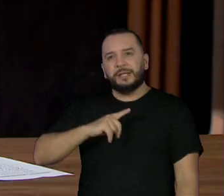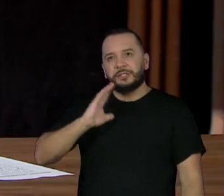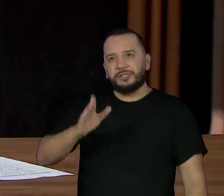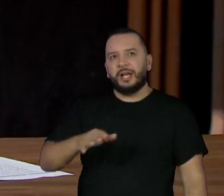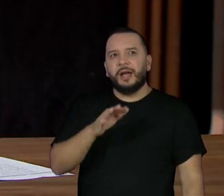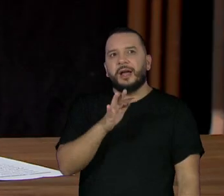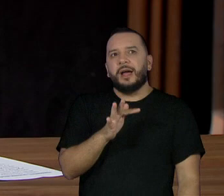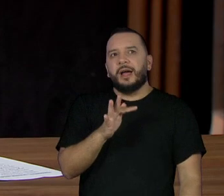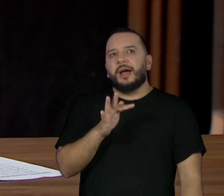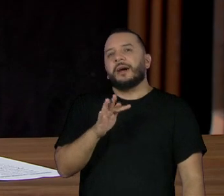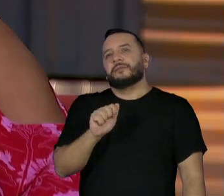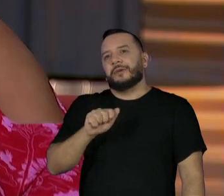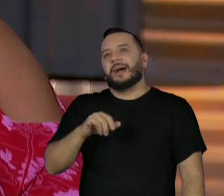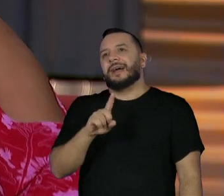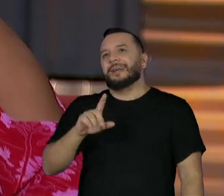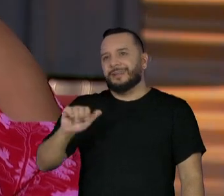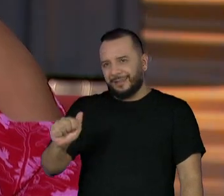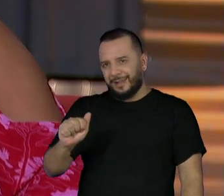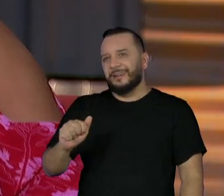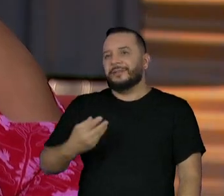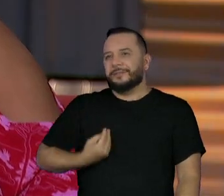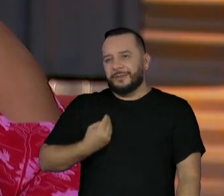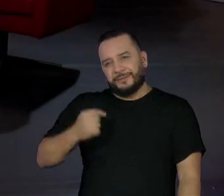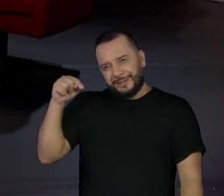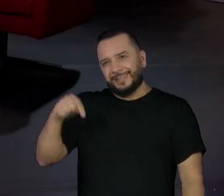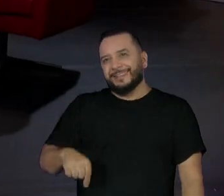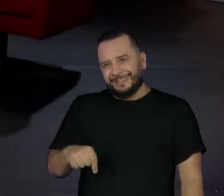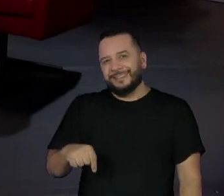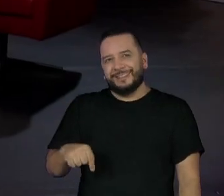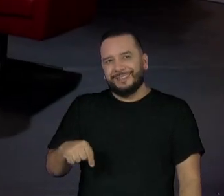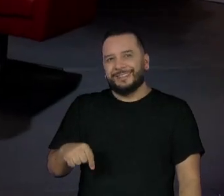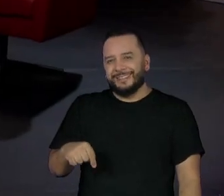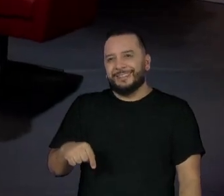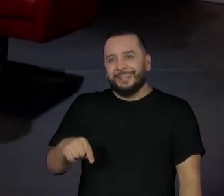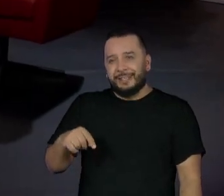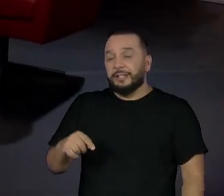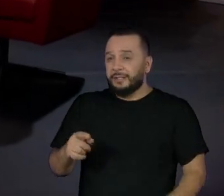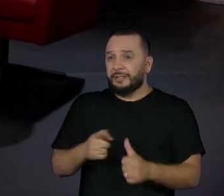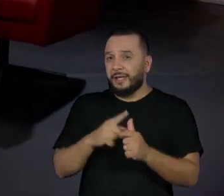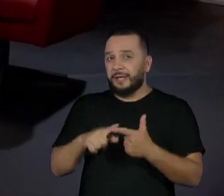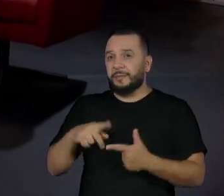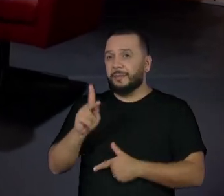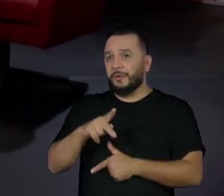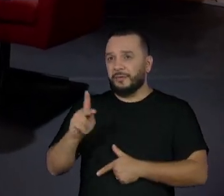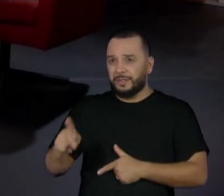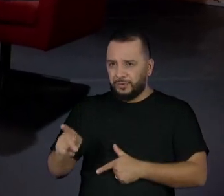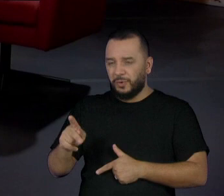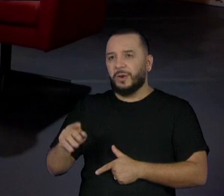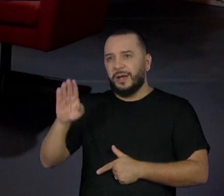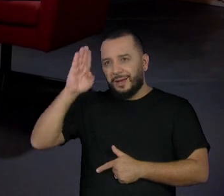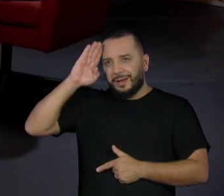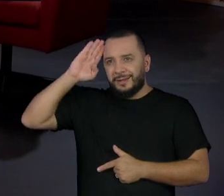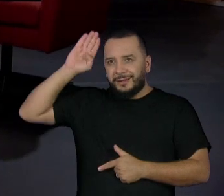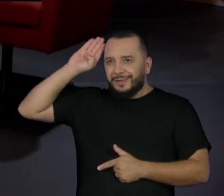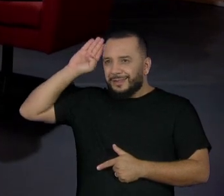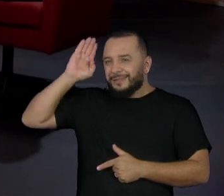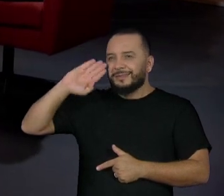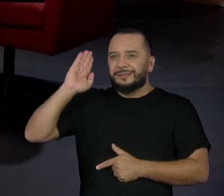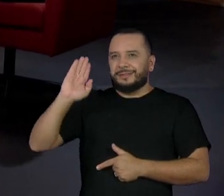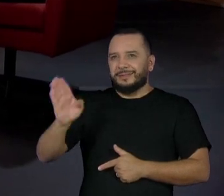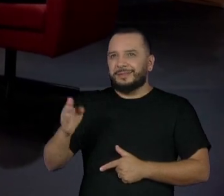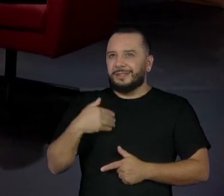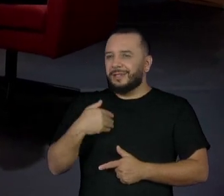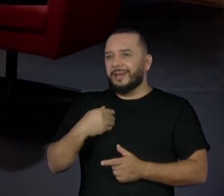esteve aqui, né, no programa. A gente tem professoras acadêmicas que formulam